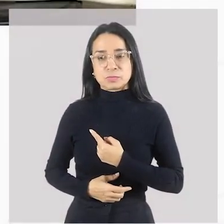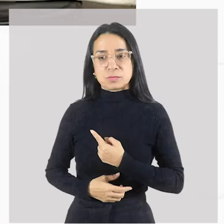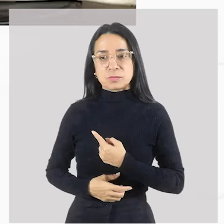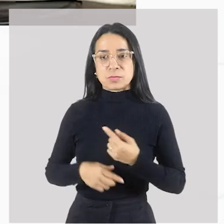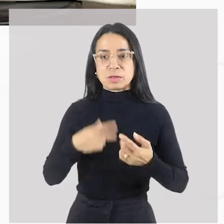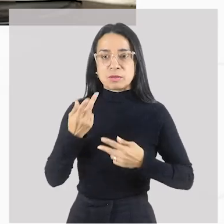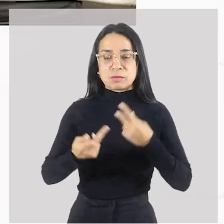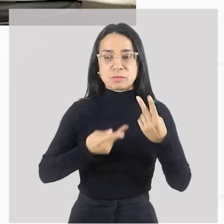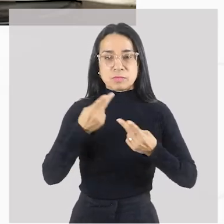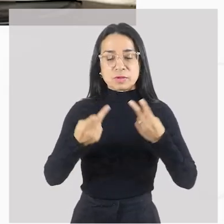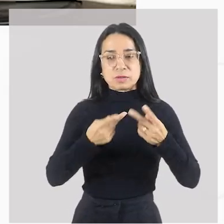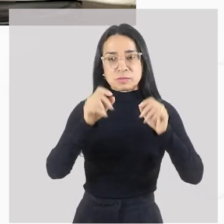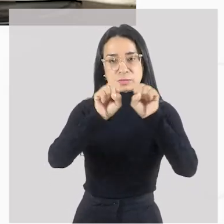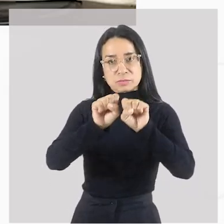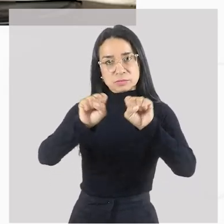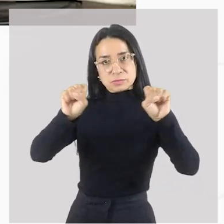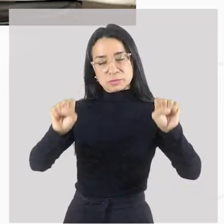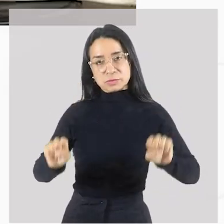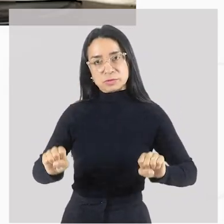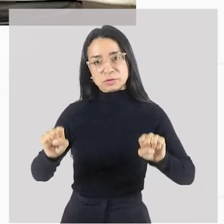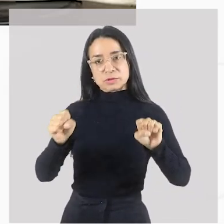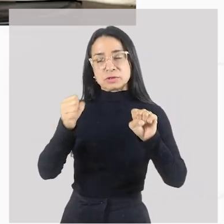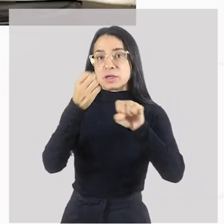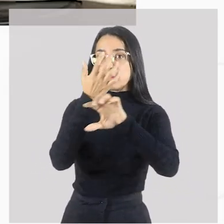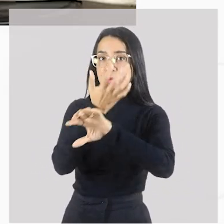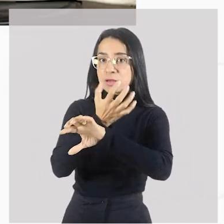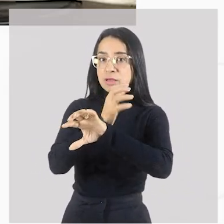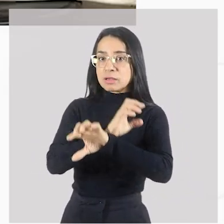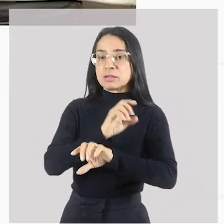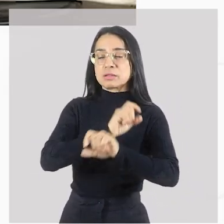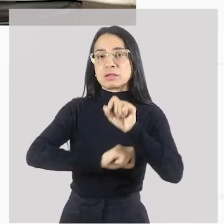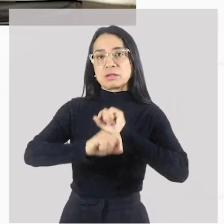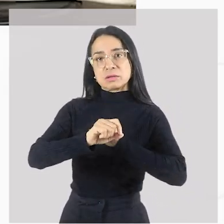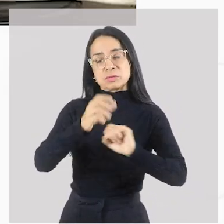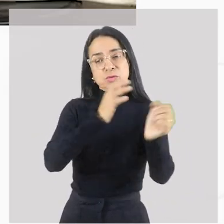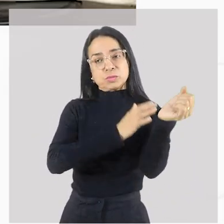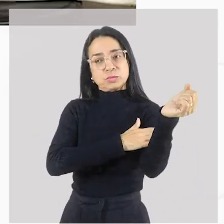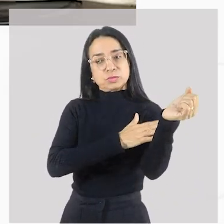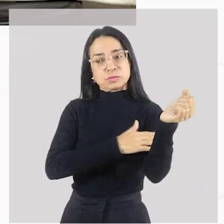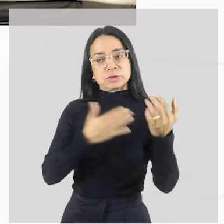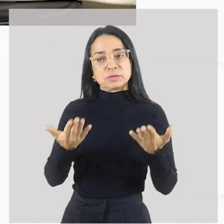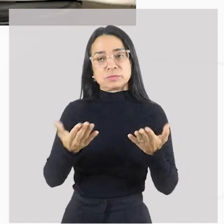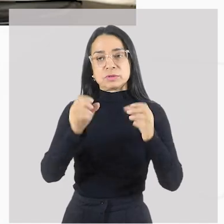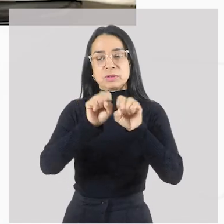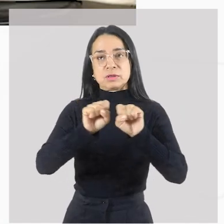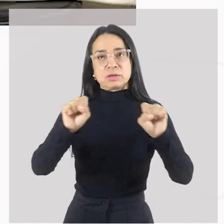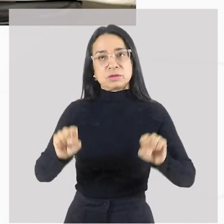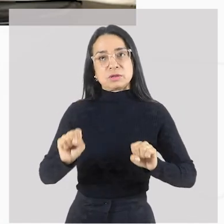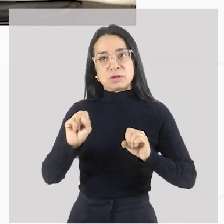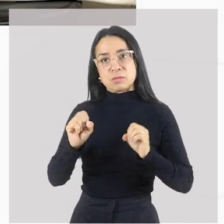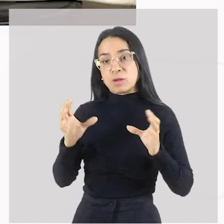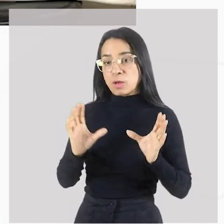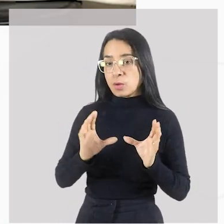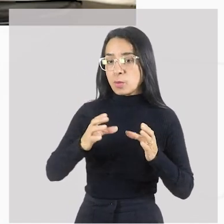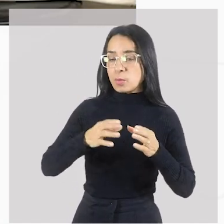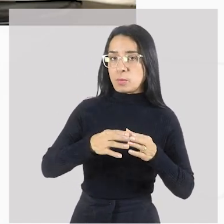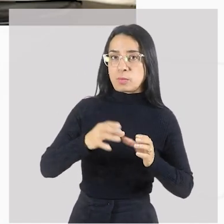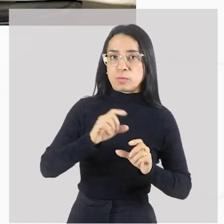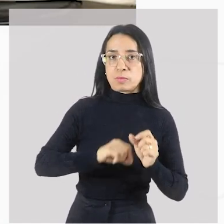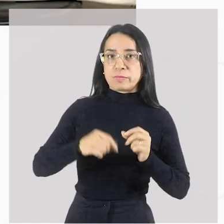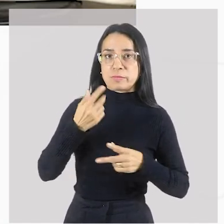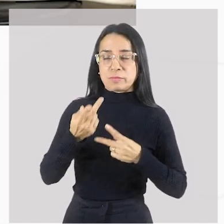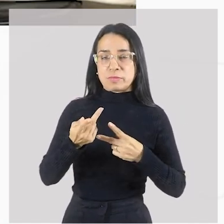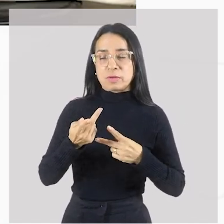Estaremos falando sobre o sistema esquelético e sistema muscular. Esses sistemas em conjuntos, eles fazem o